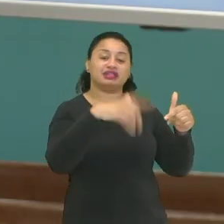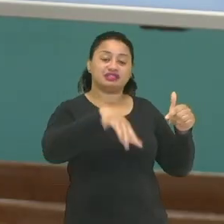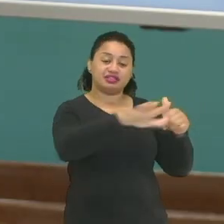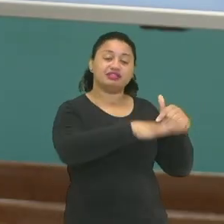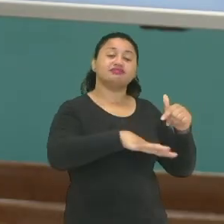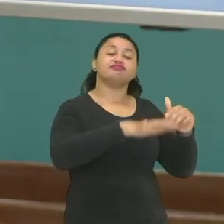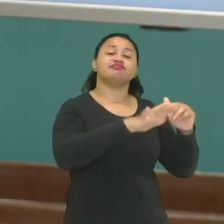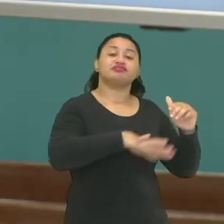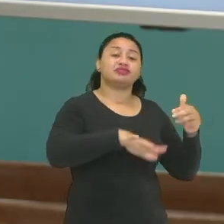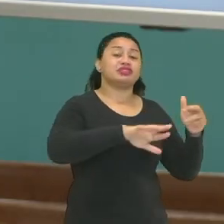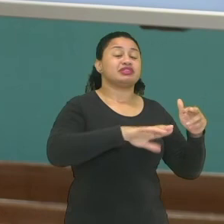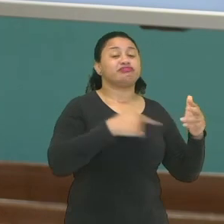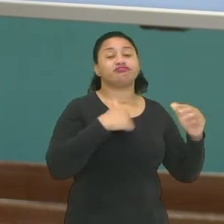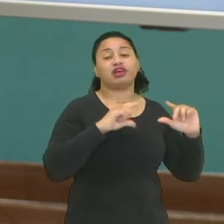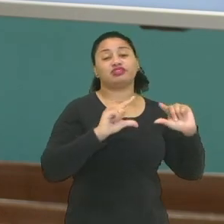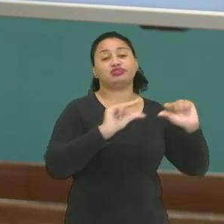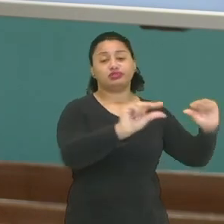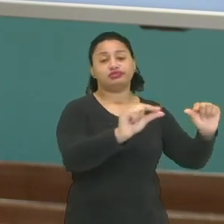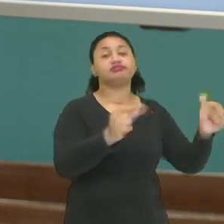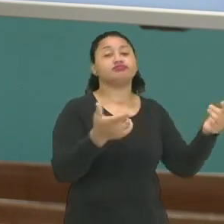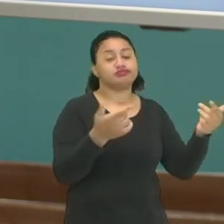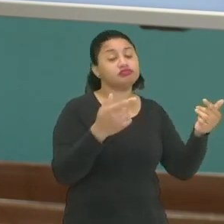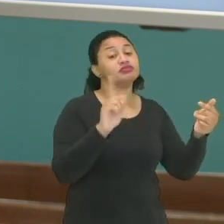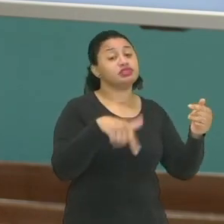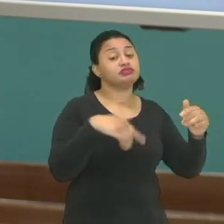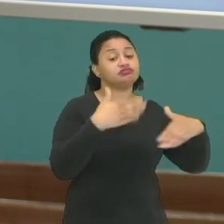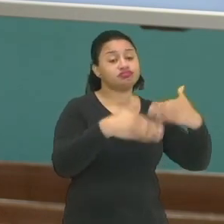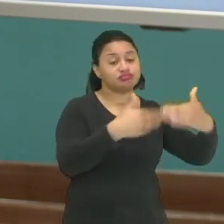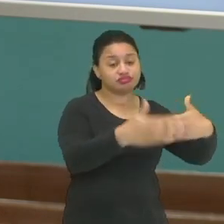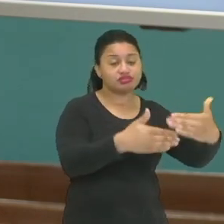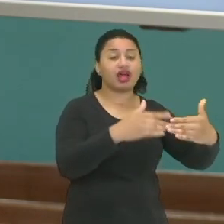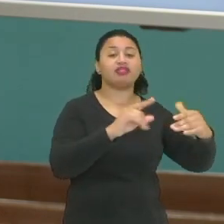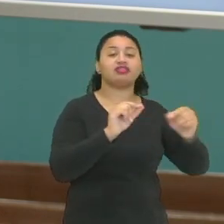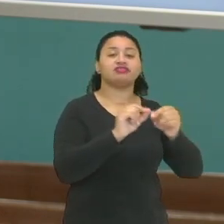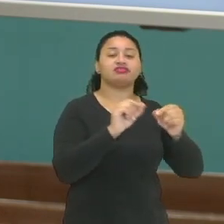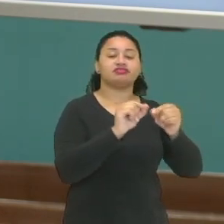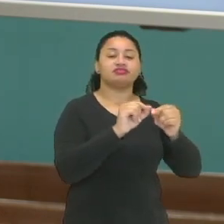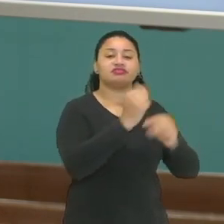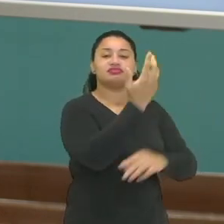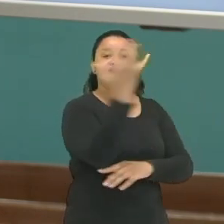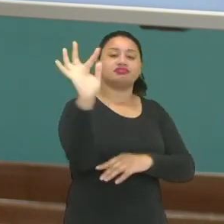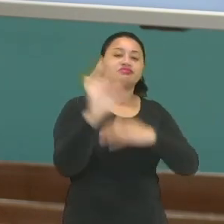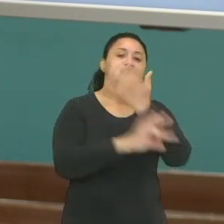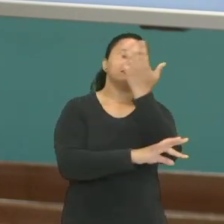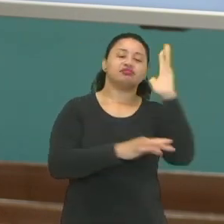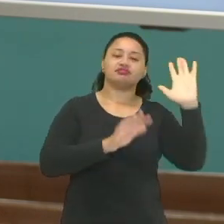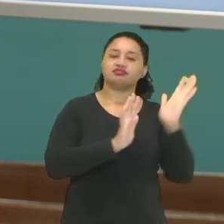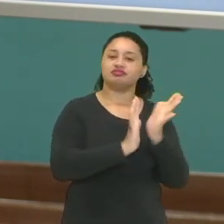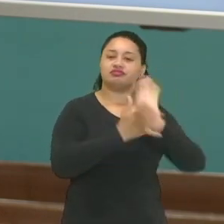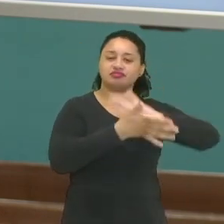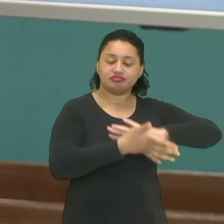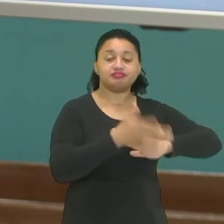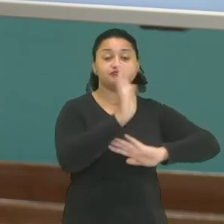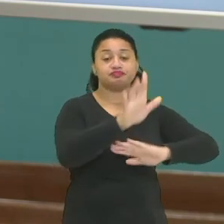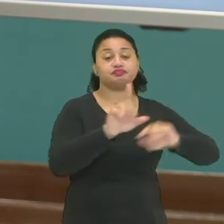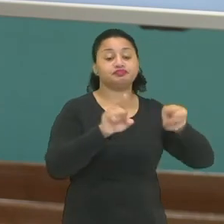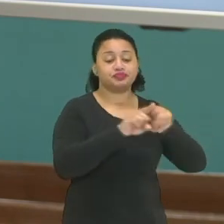a biodiversidade e aos poucos isso vem depredando o meio ambiente. Consequentemente